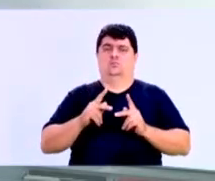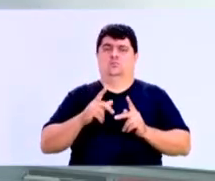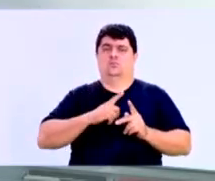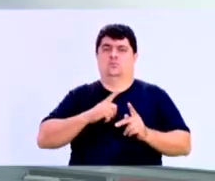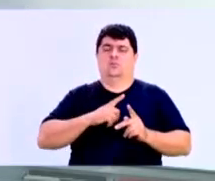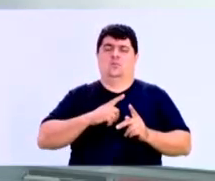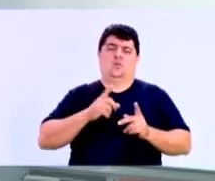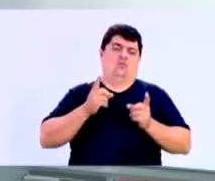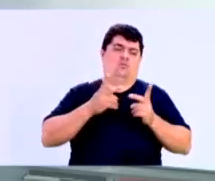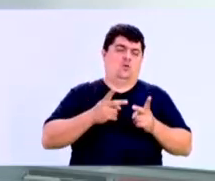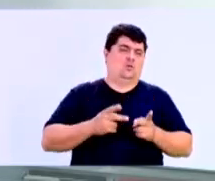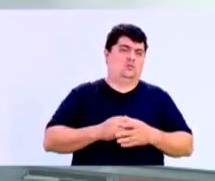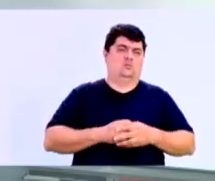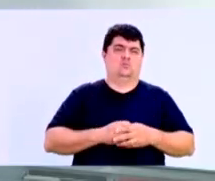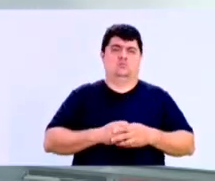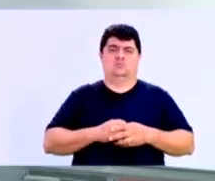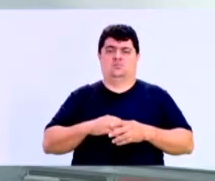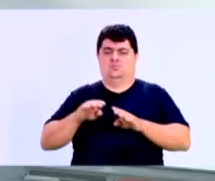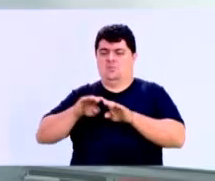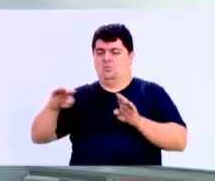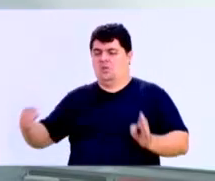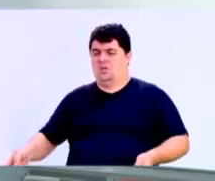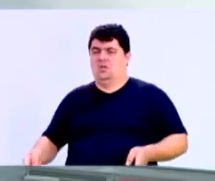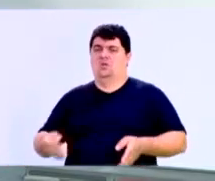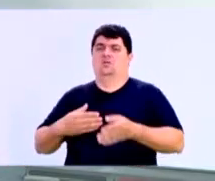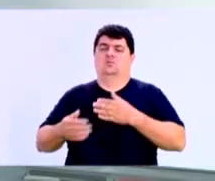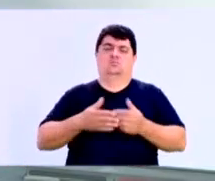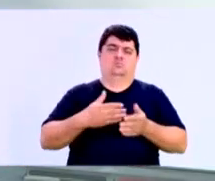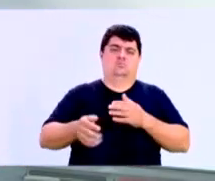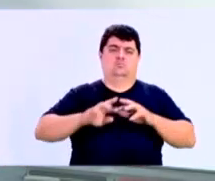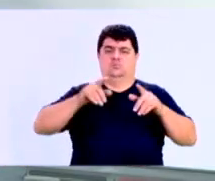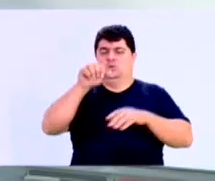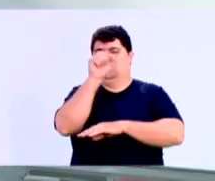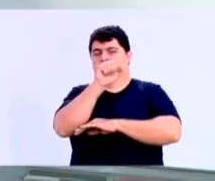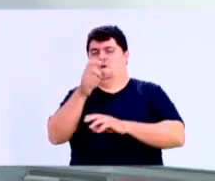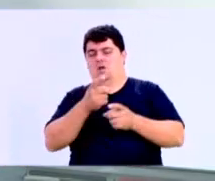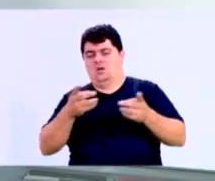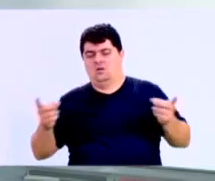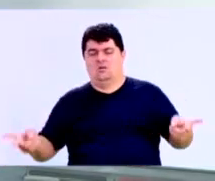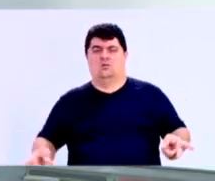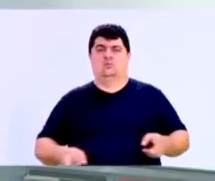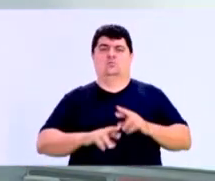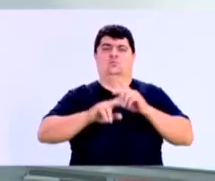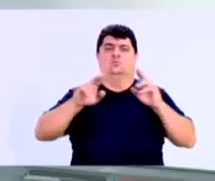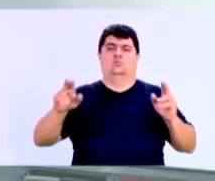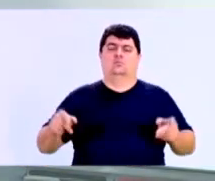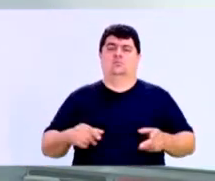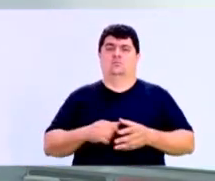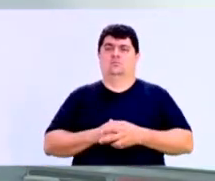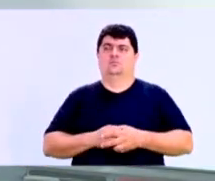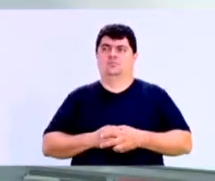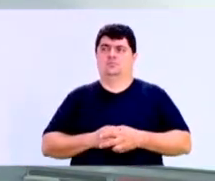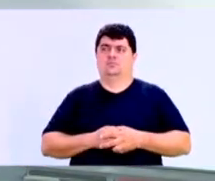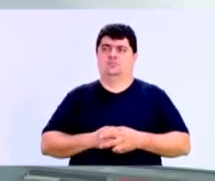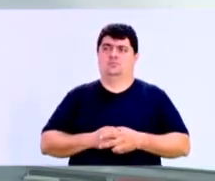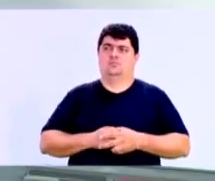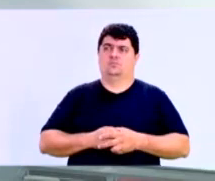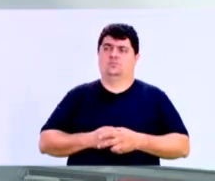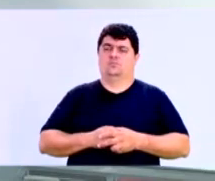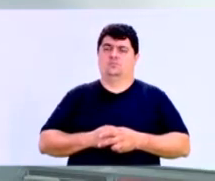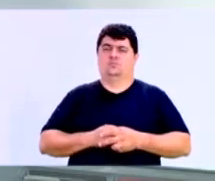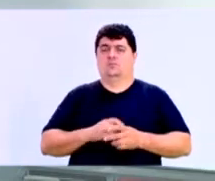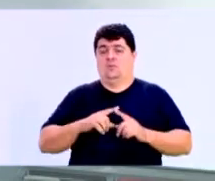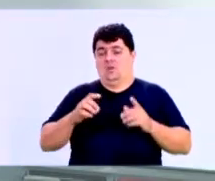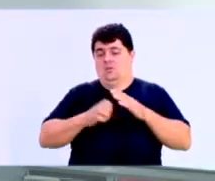for venda de uma mesa que você tem lá, de um ativo, de um carro, entendeu? Vai estar valores a receber. Então tem empresa que separa